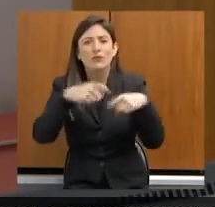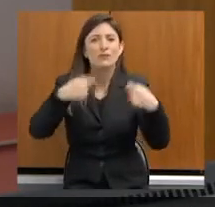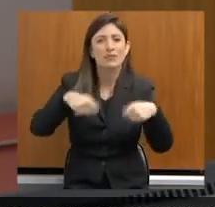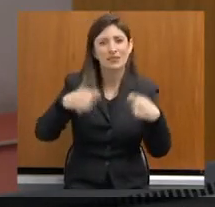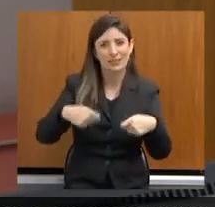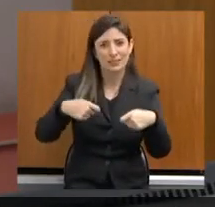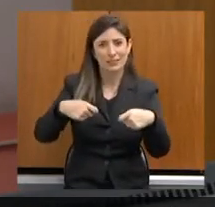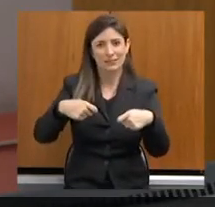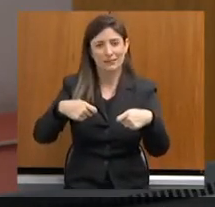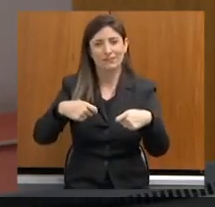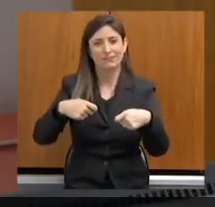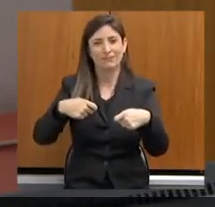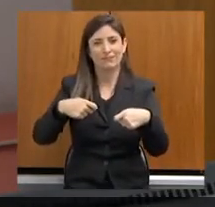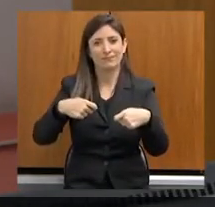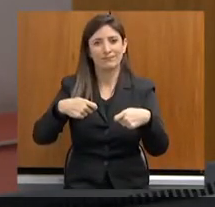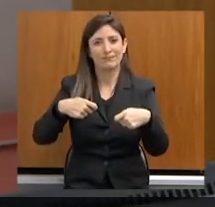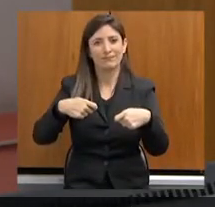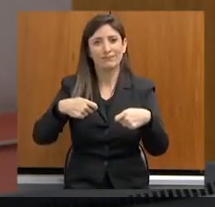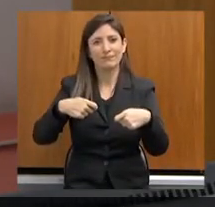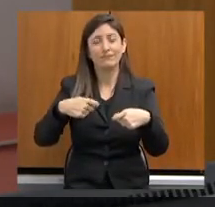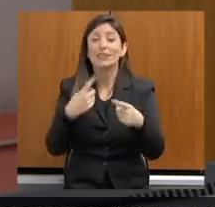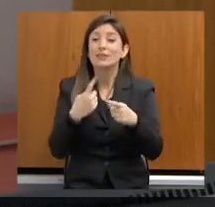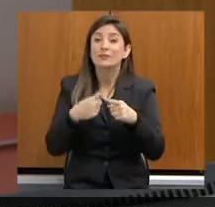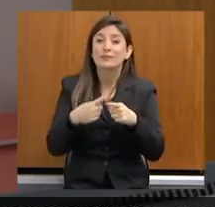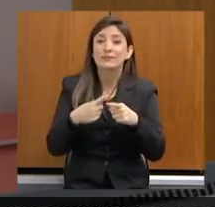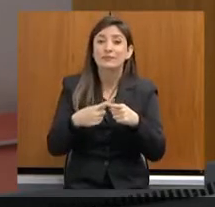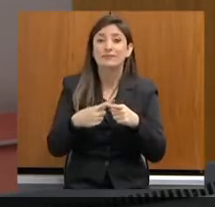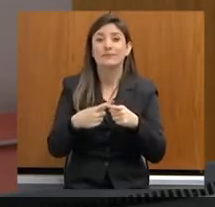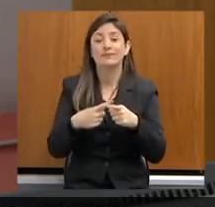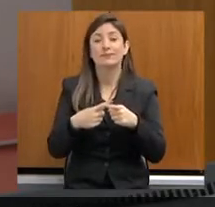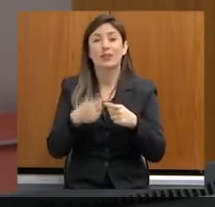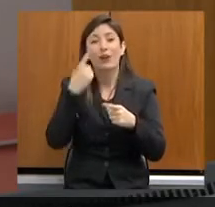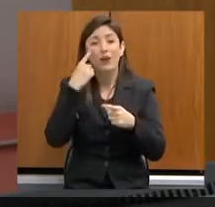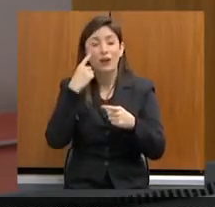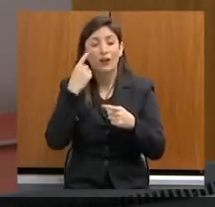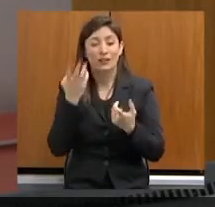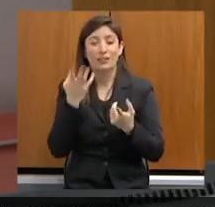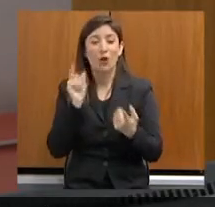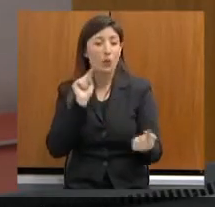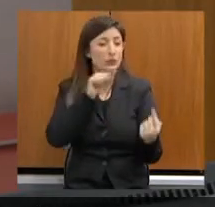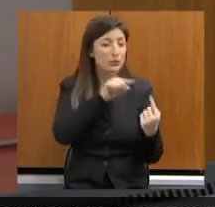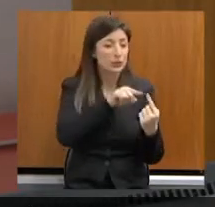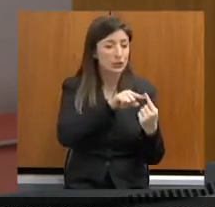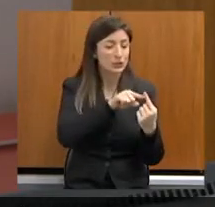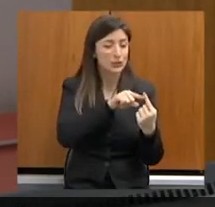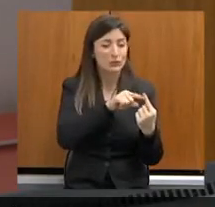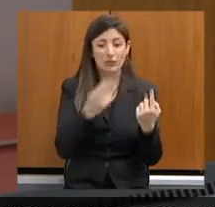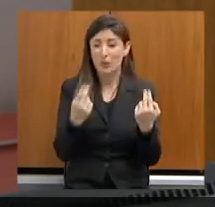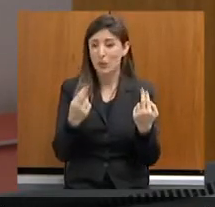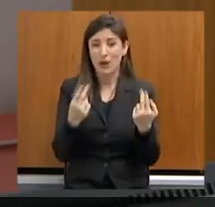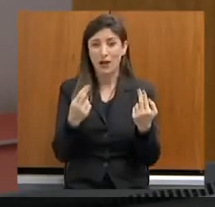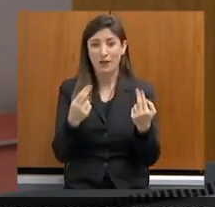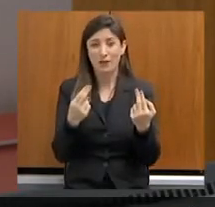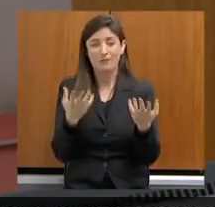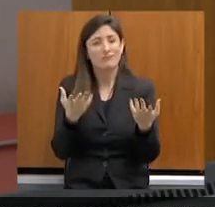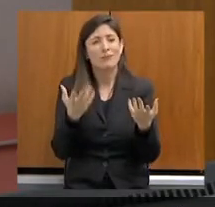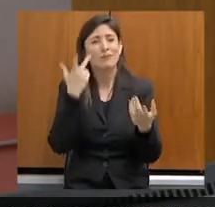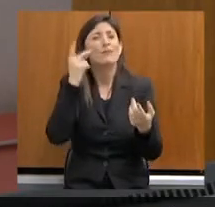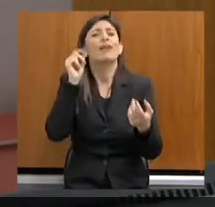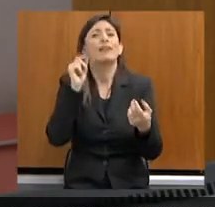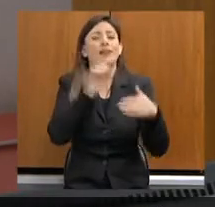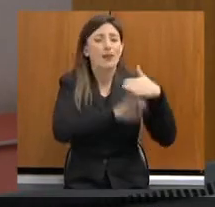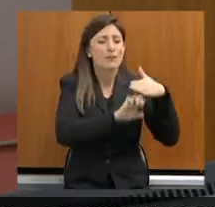que não faz nenhum sentido se o objetivo é o mesmo ter duas empresas separadas na minha na minha visão